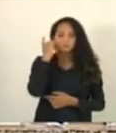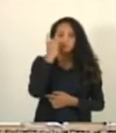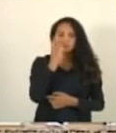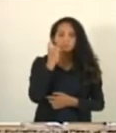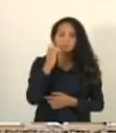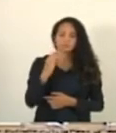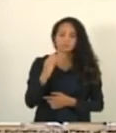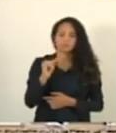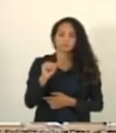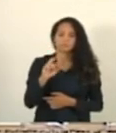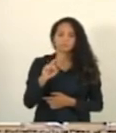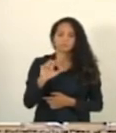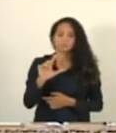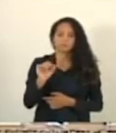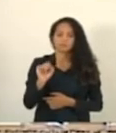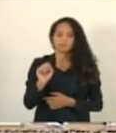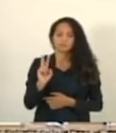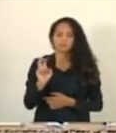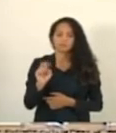Deputado Carlos Von.